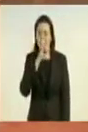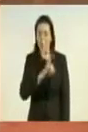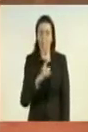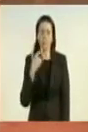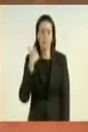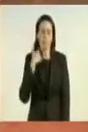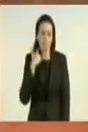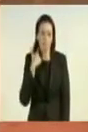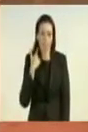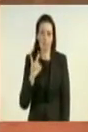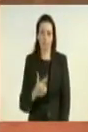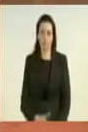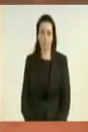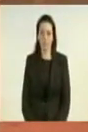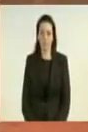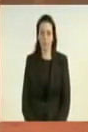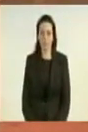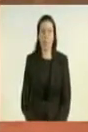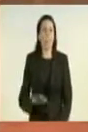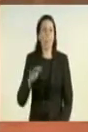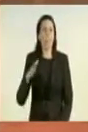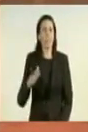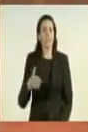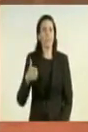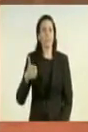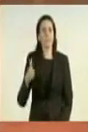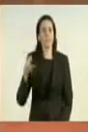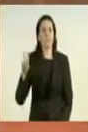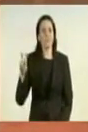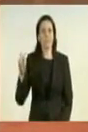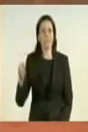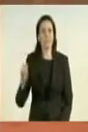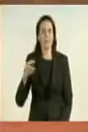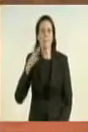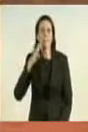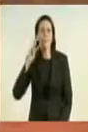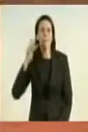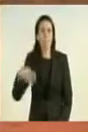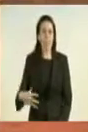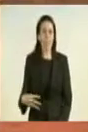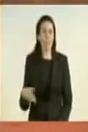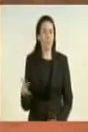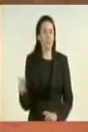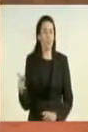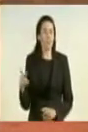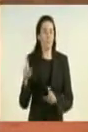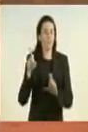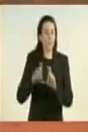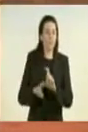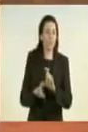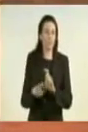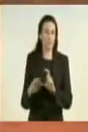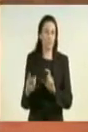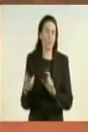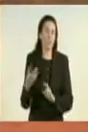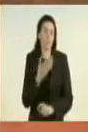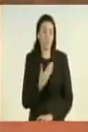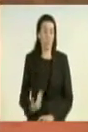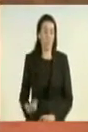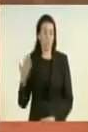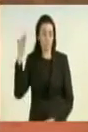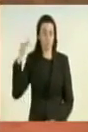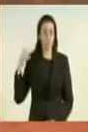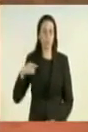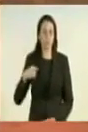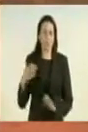pagar mais de cerca de 150 milhões de contas de gestão anterior. E por isso eu quero parabenizar e farei aqui, senhor presidente,